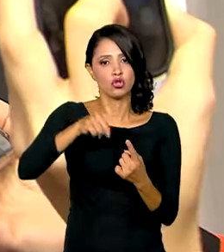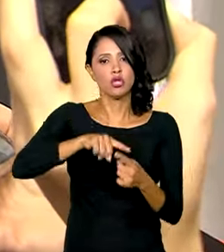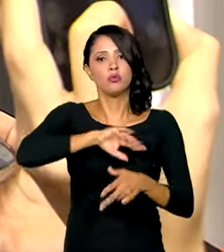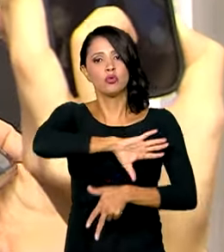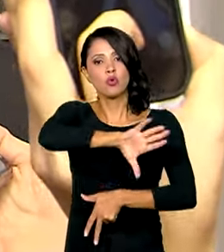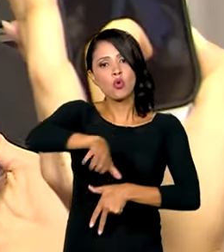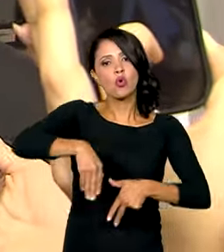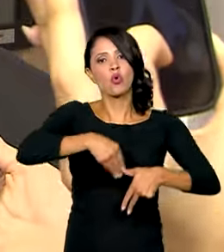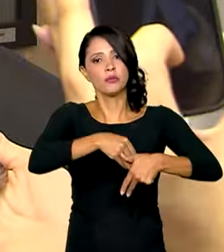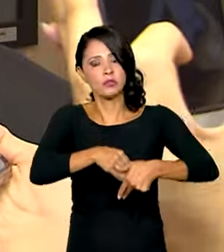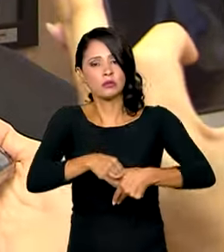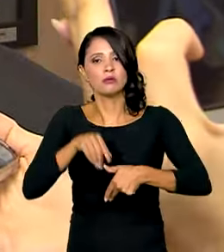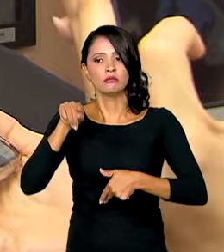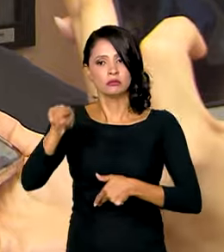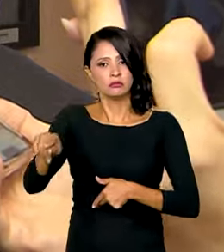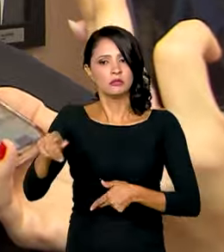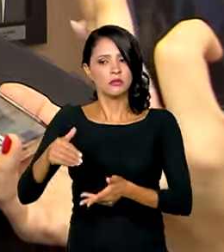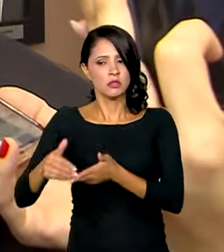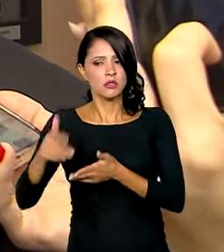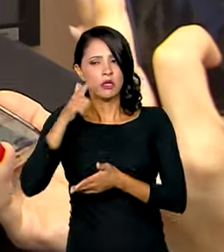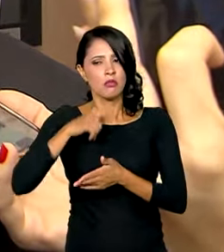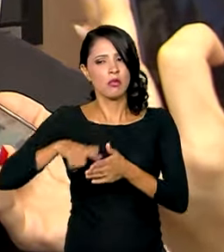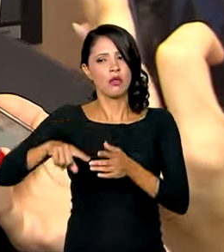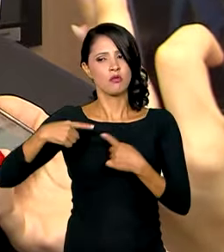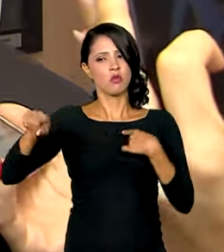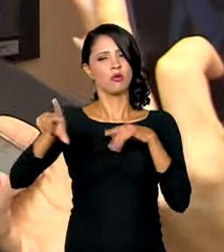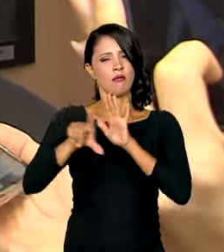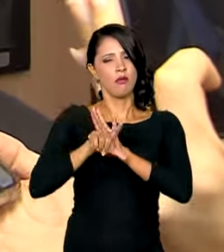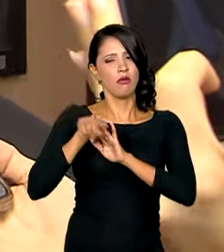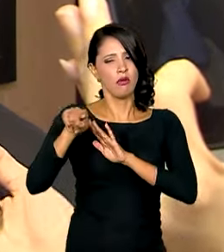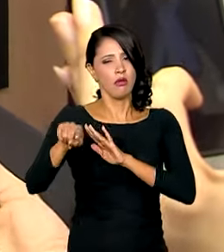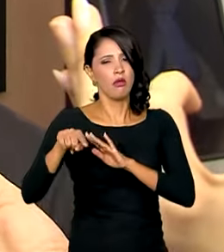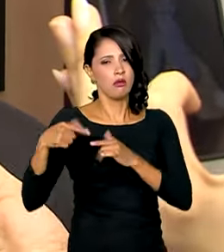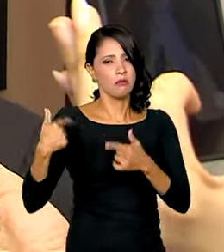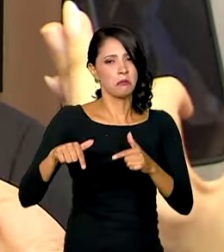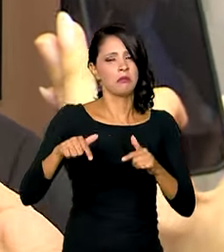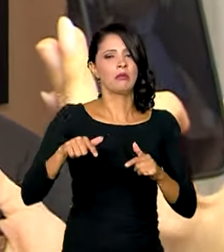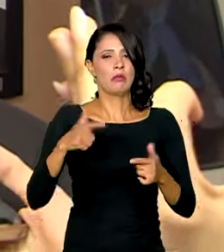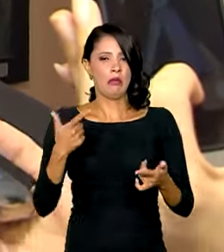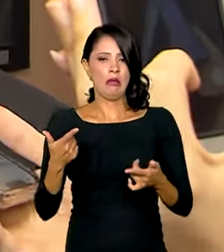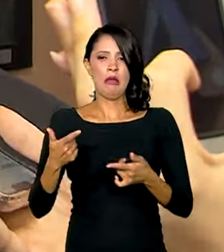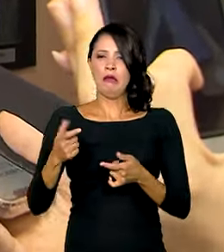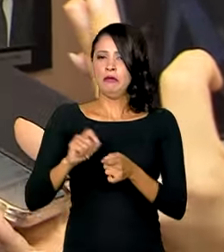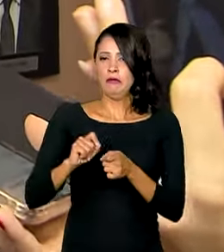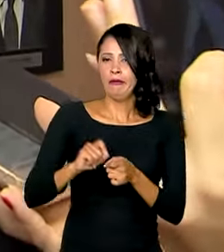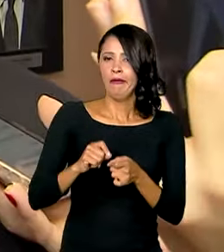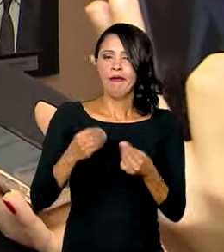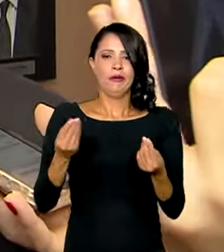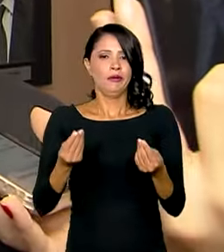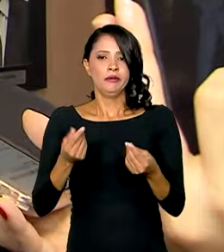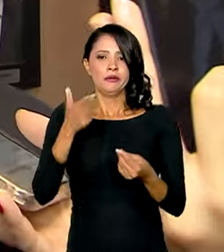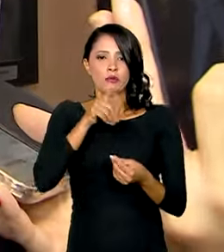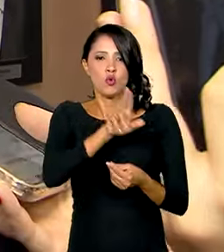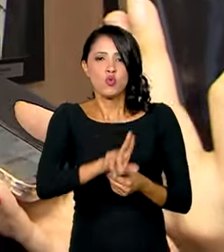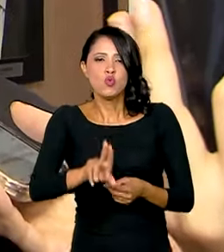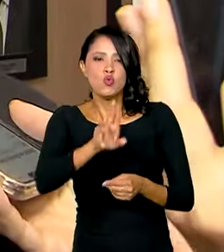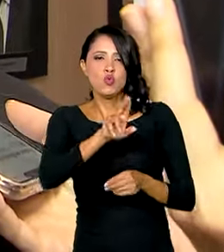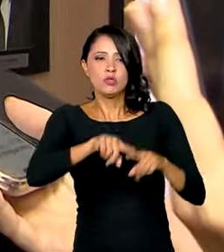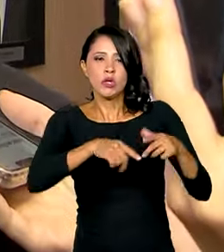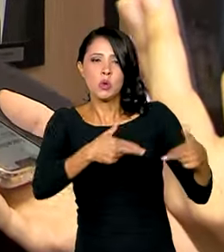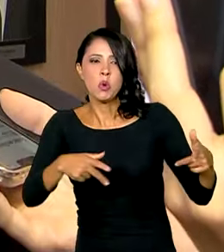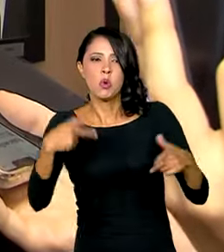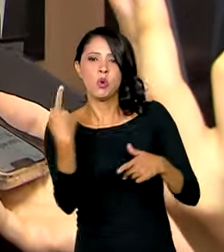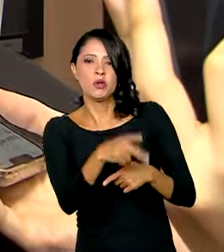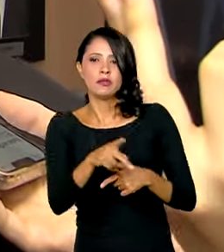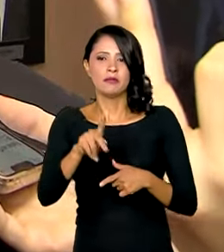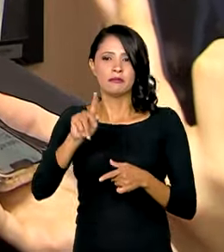uma instituição comete uma ilegalidade, quando membros dessa instituição se apropriam indevidamente